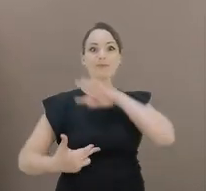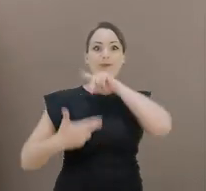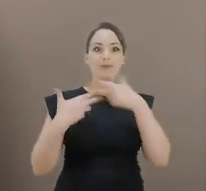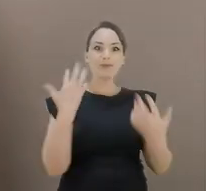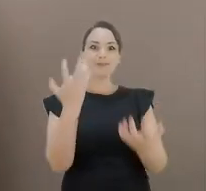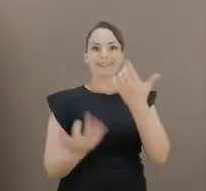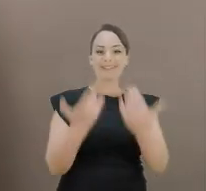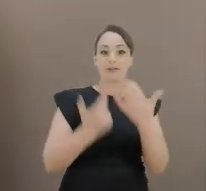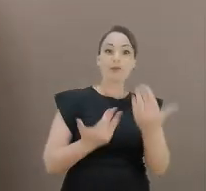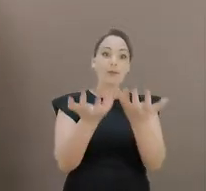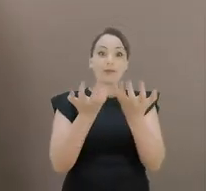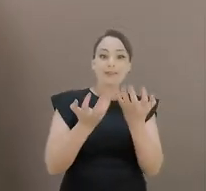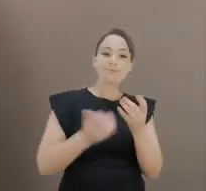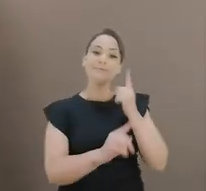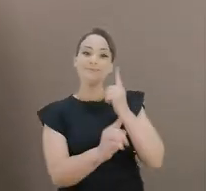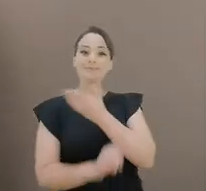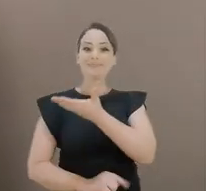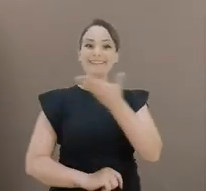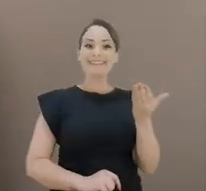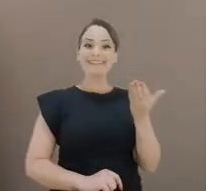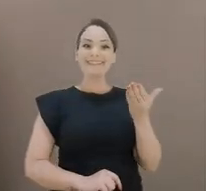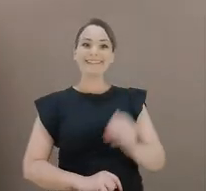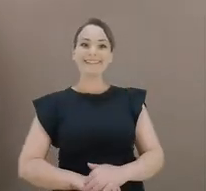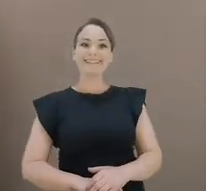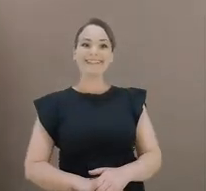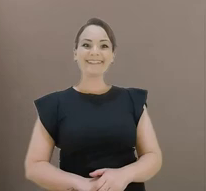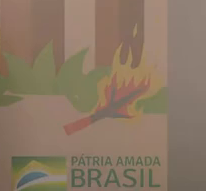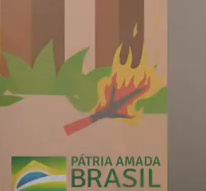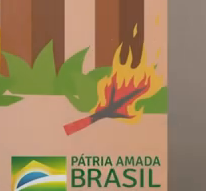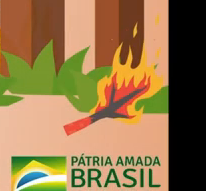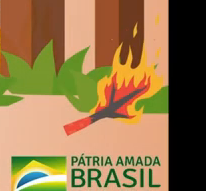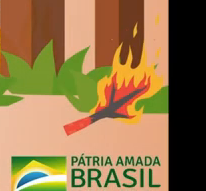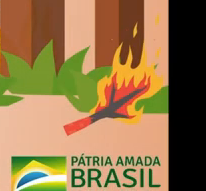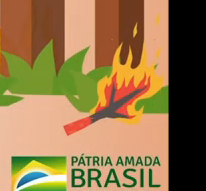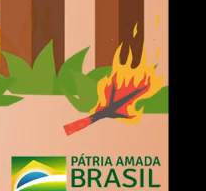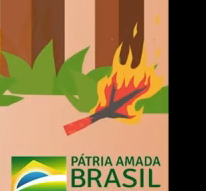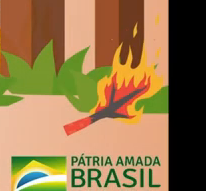com o tema Fauna, Flora e Fogo. Conto com a participação de todos e nos vemos lá!